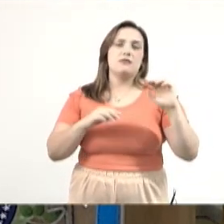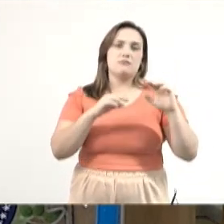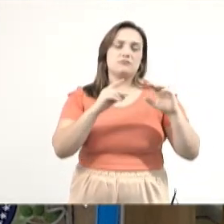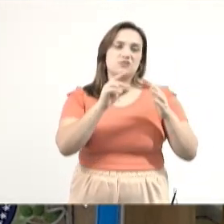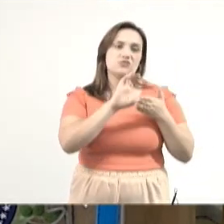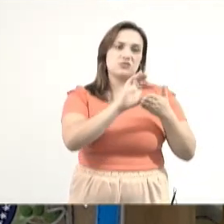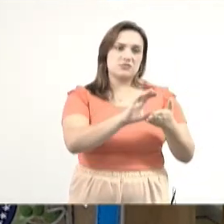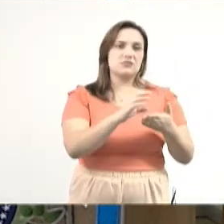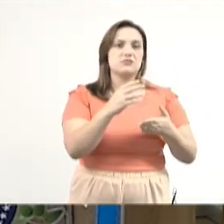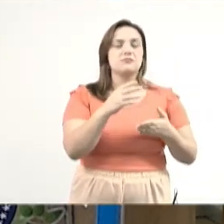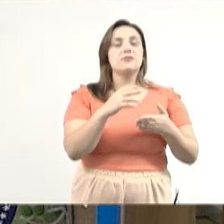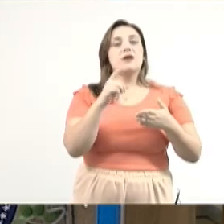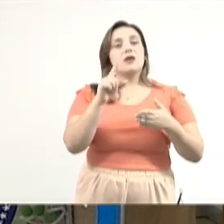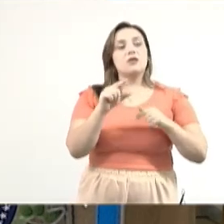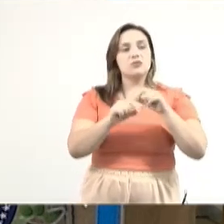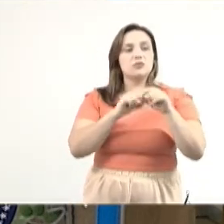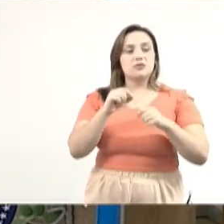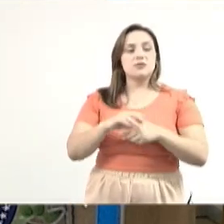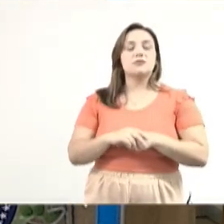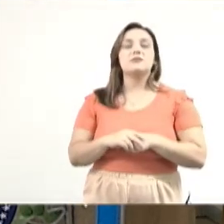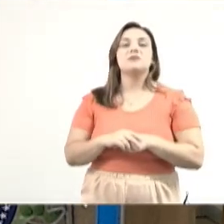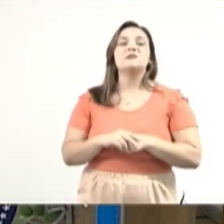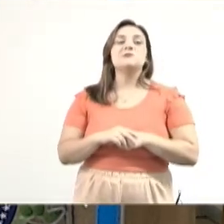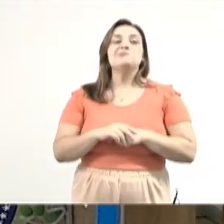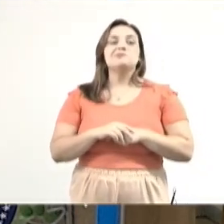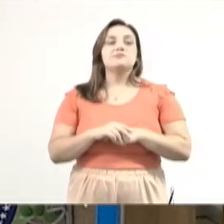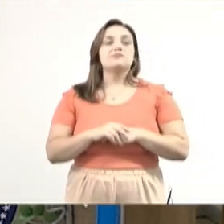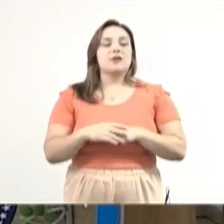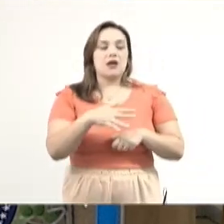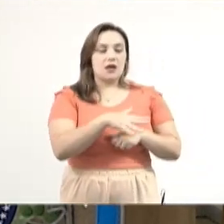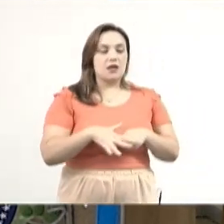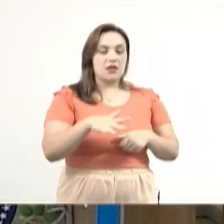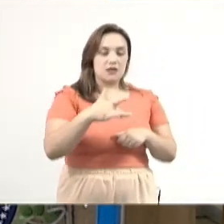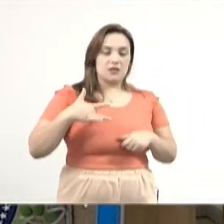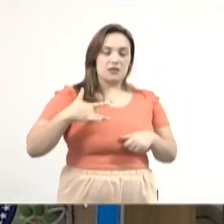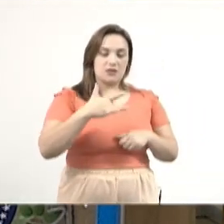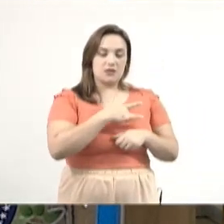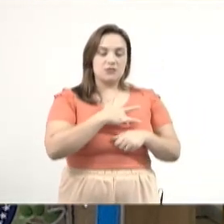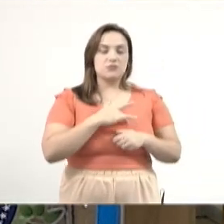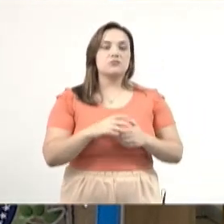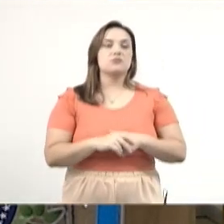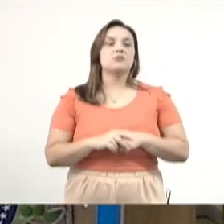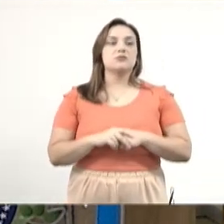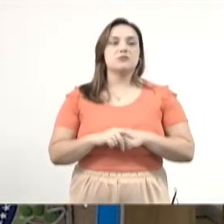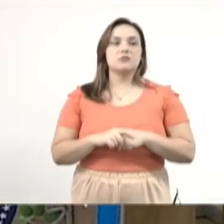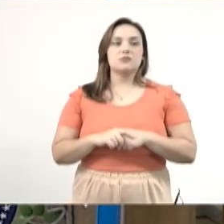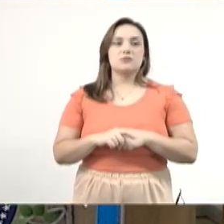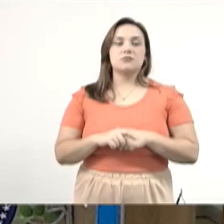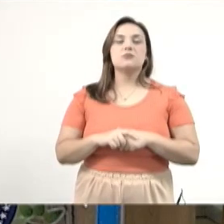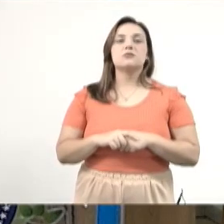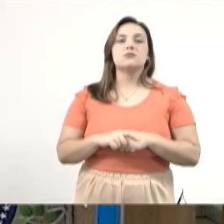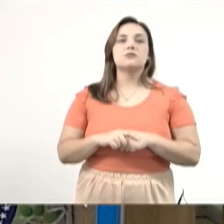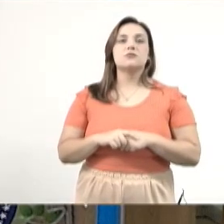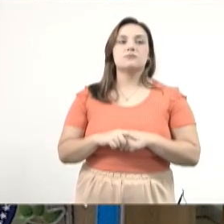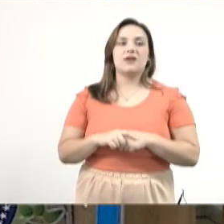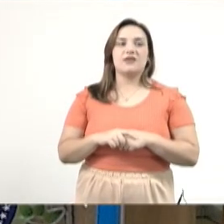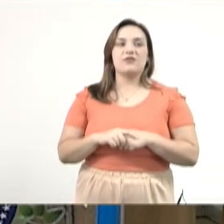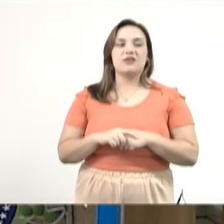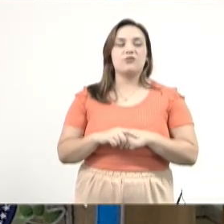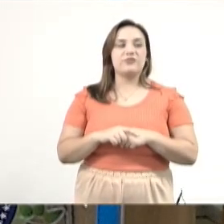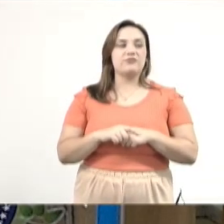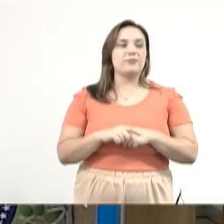Esse fundo a fundo é quando o governo do estado, por exemplo, uma emenda na área da saúde, que os deputados precisam fazer a indicação de pelo